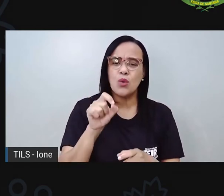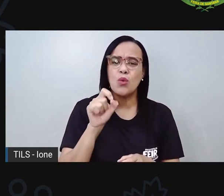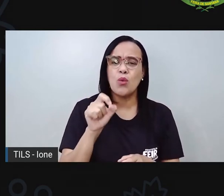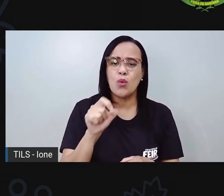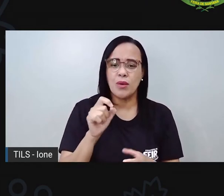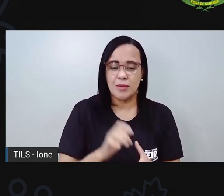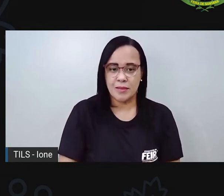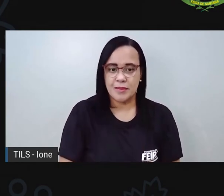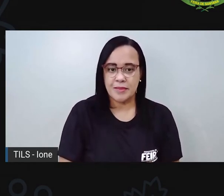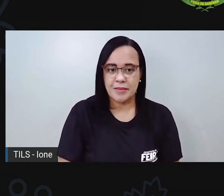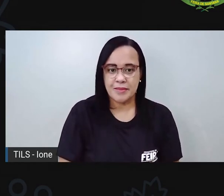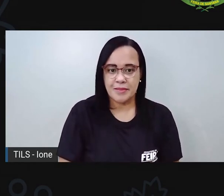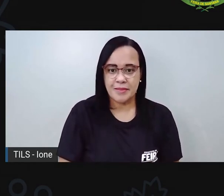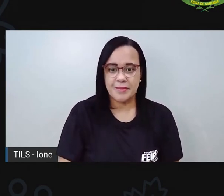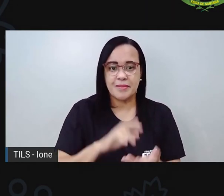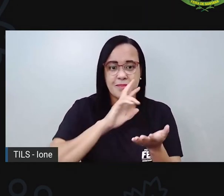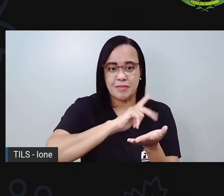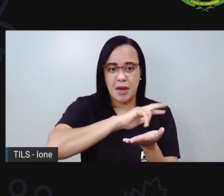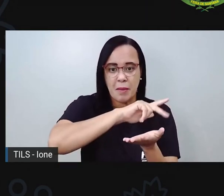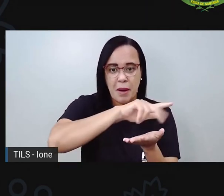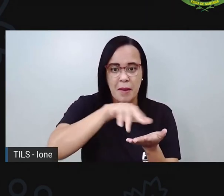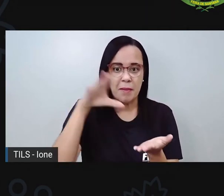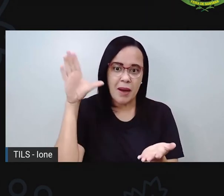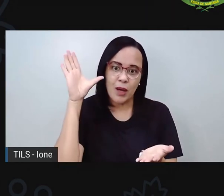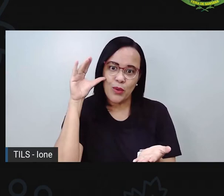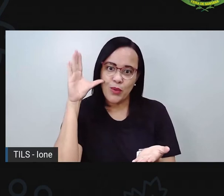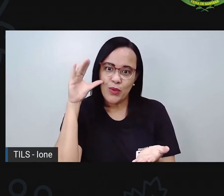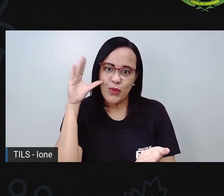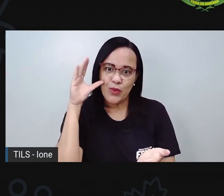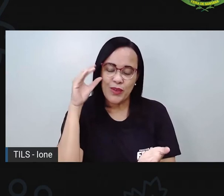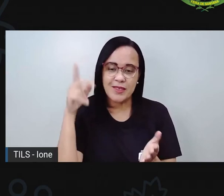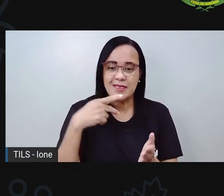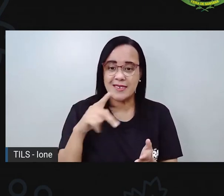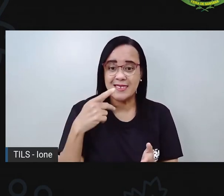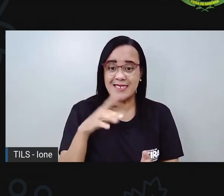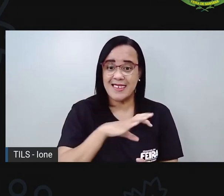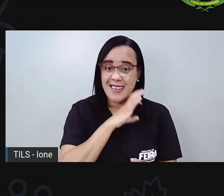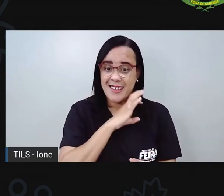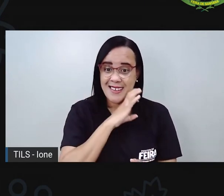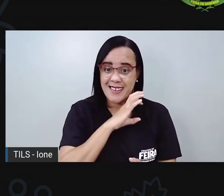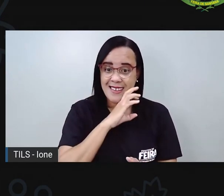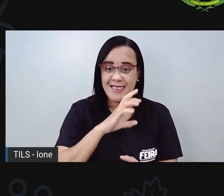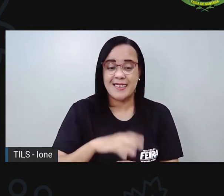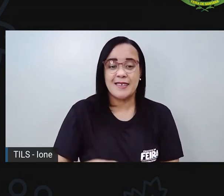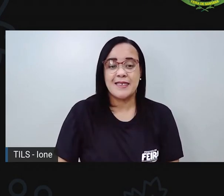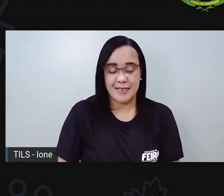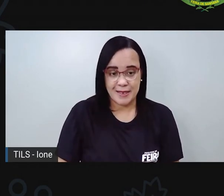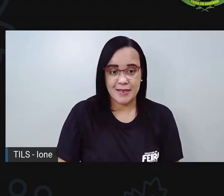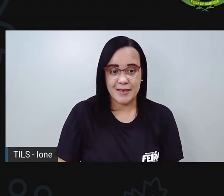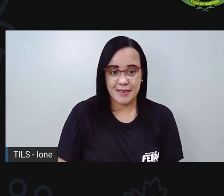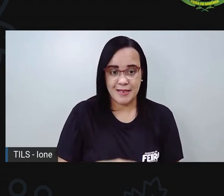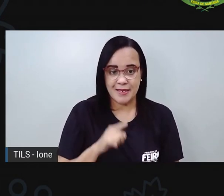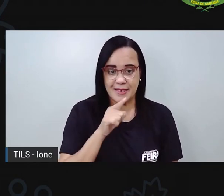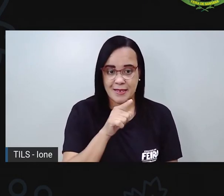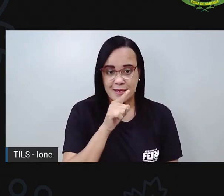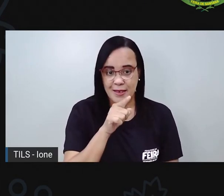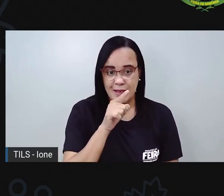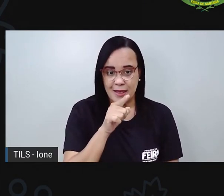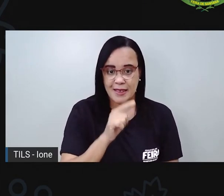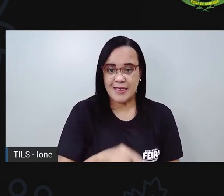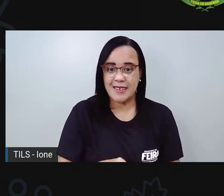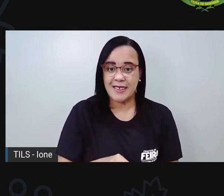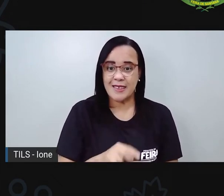eu sei várias curiosidades sobre esse bichinho e esse bichinho é